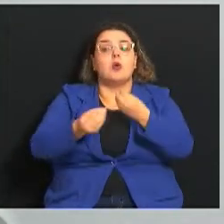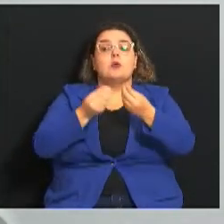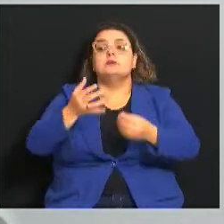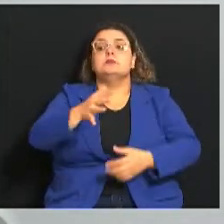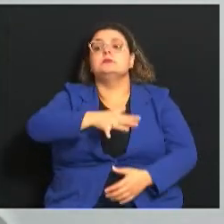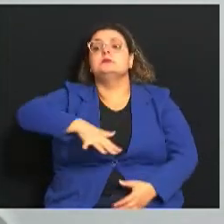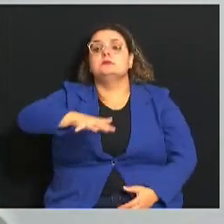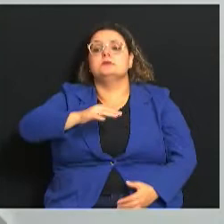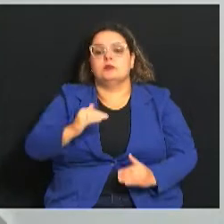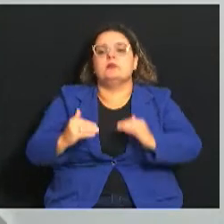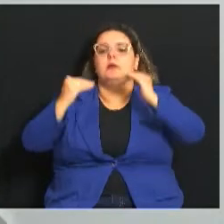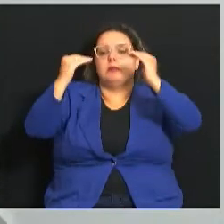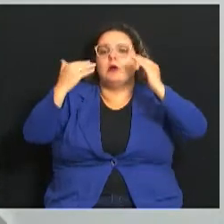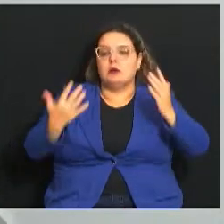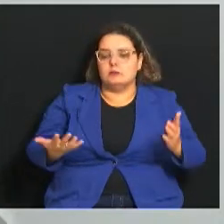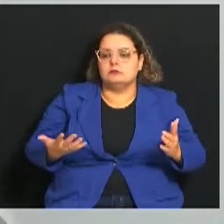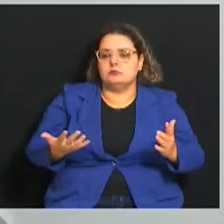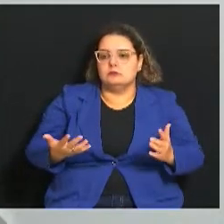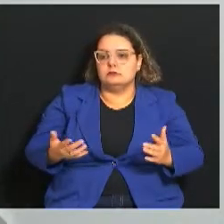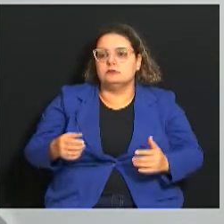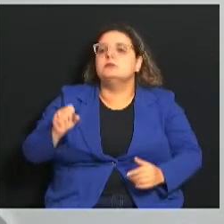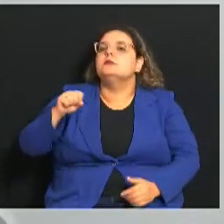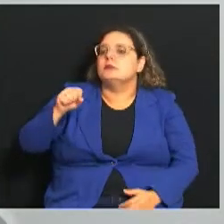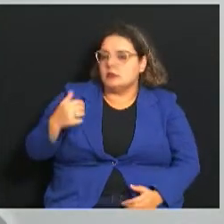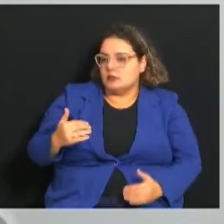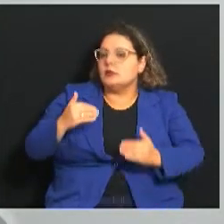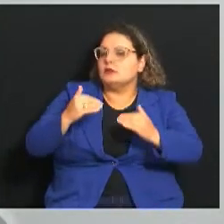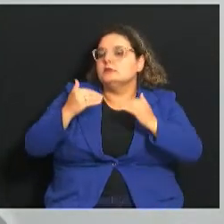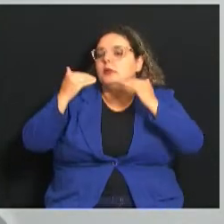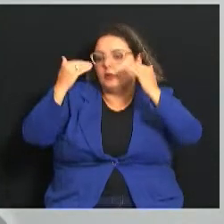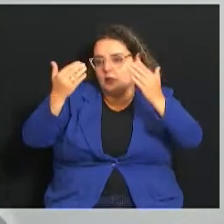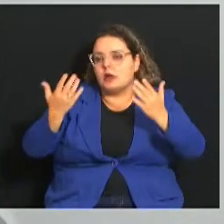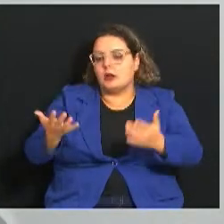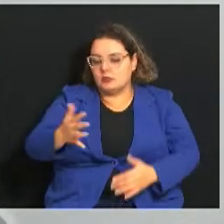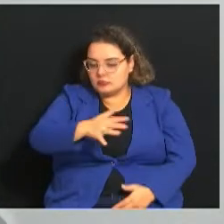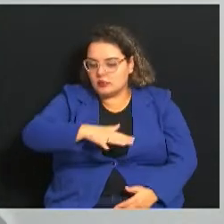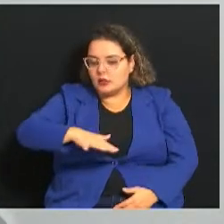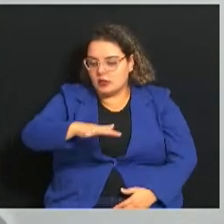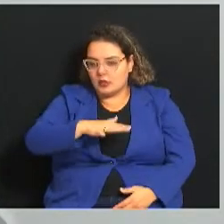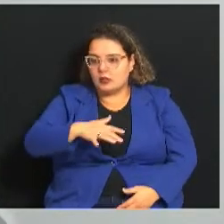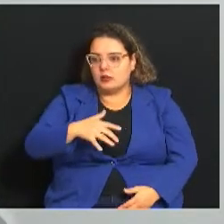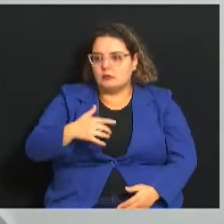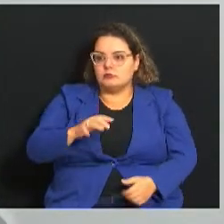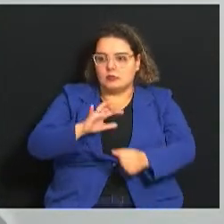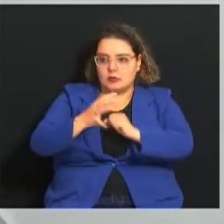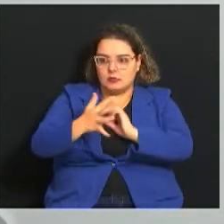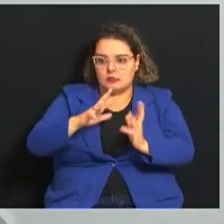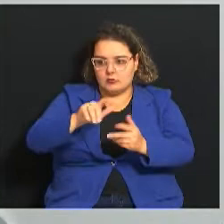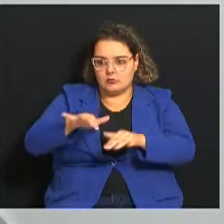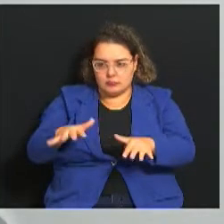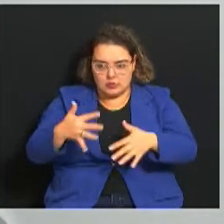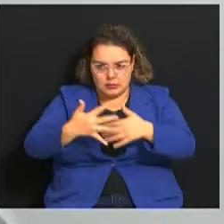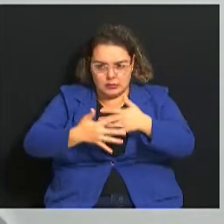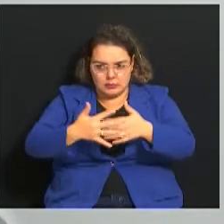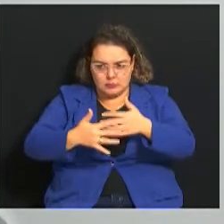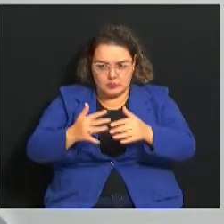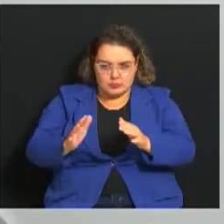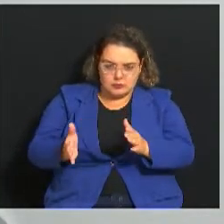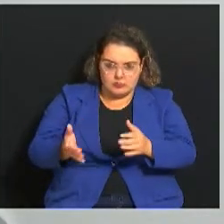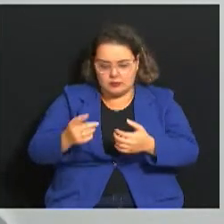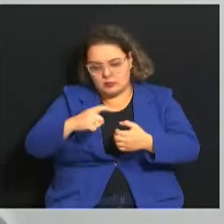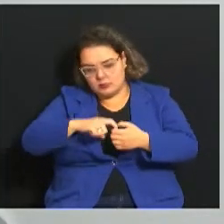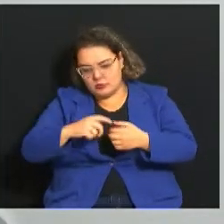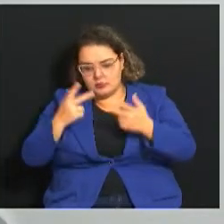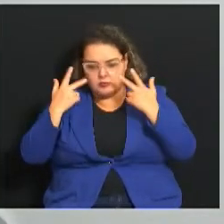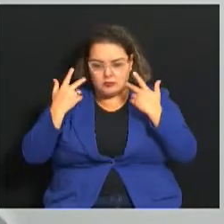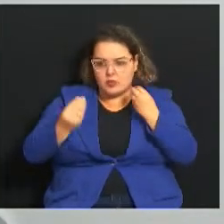em alta o mercado. Sim, está em alta. Quando eu comecei, né, a pandemia atrapalhou um pouco, agora voltou ao normal,